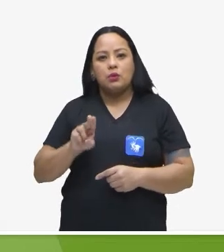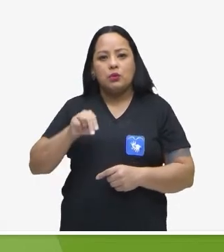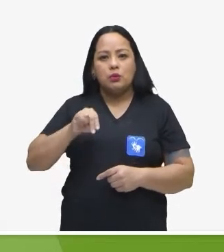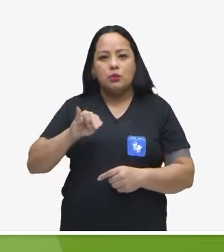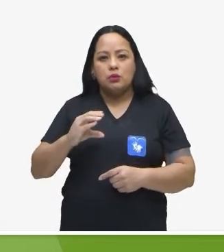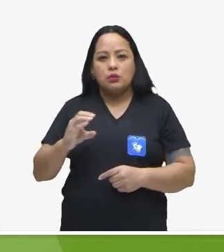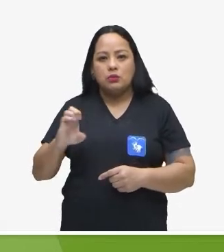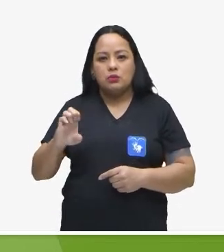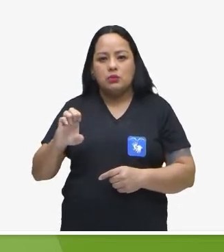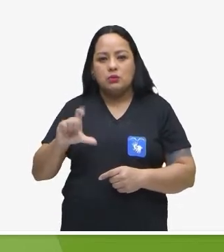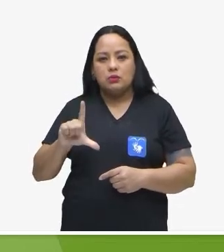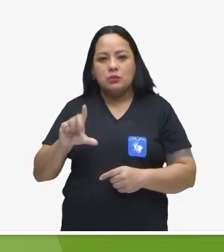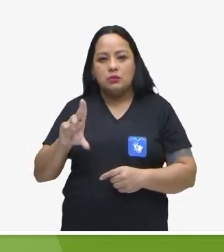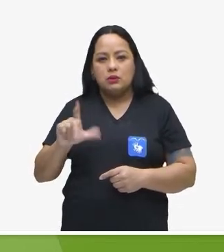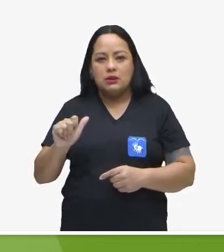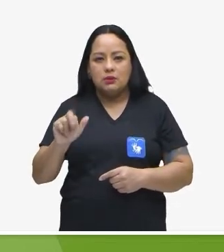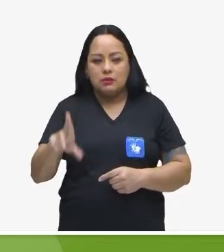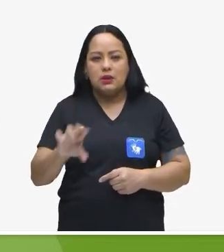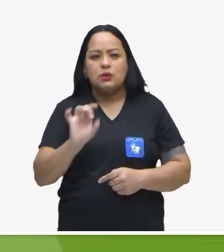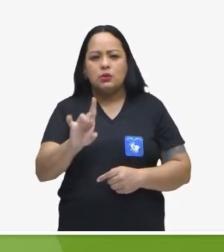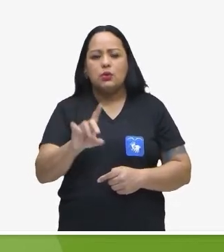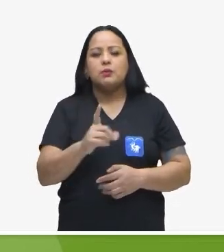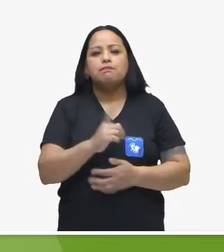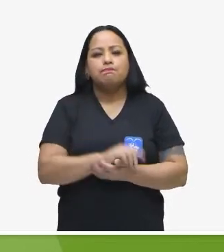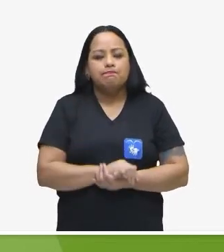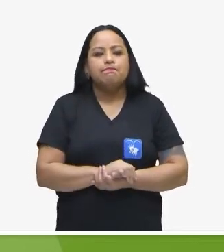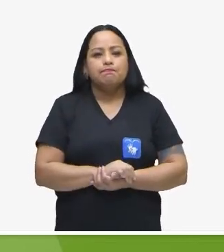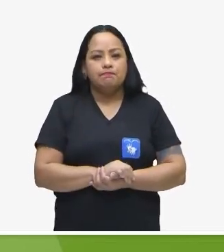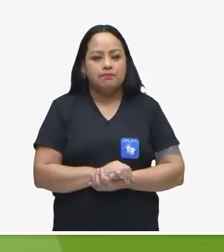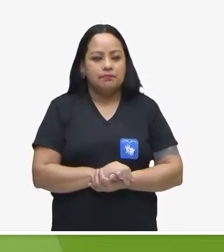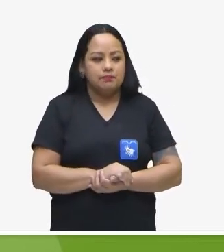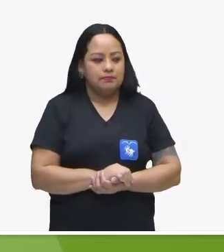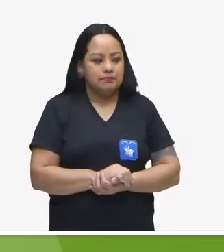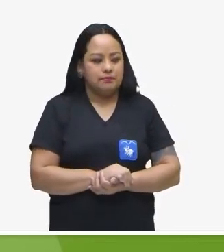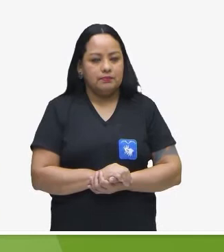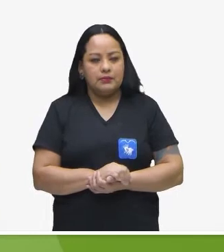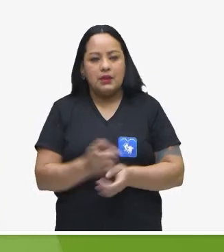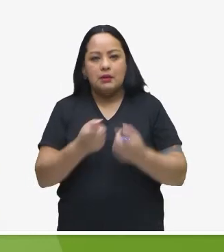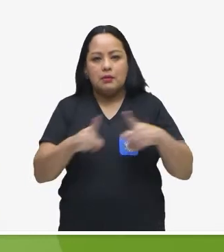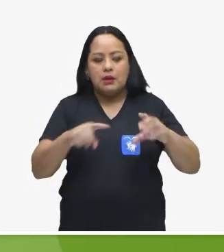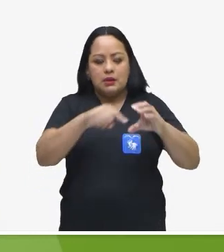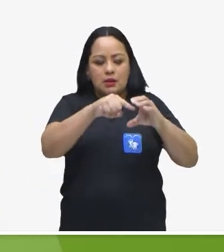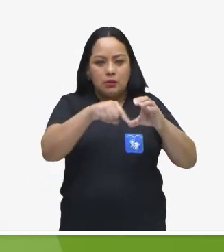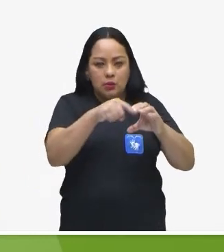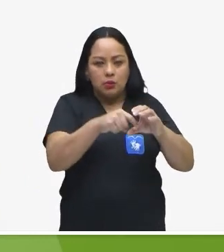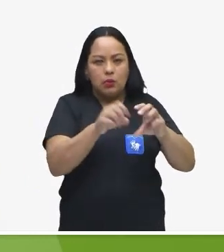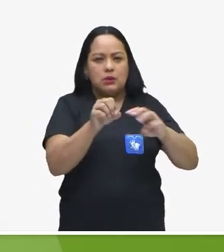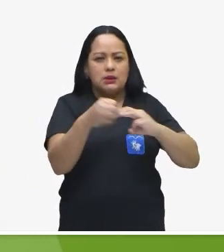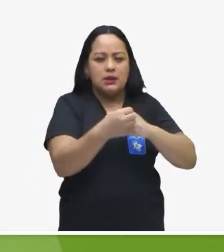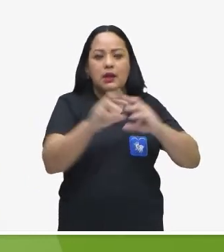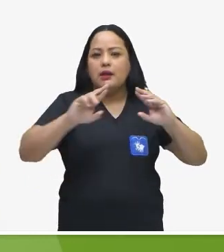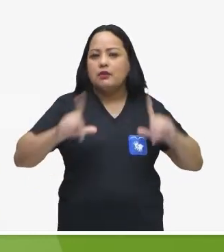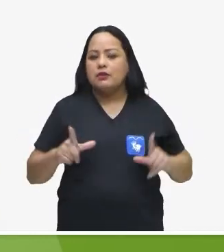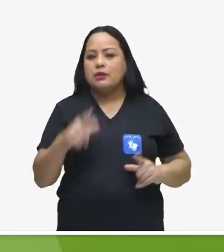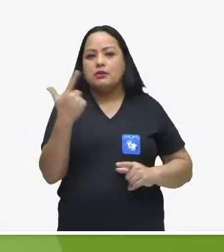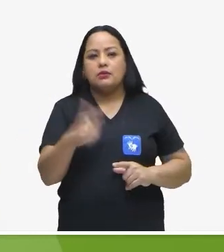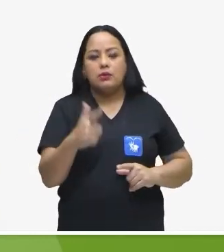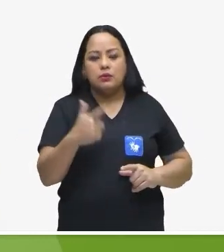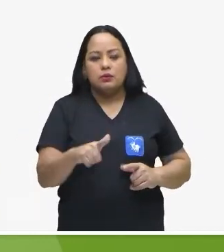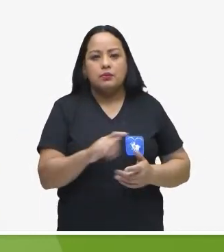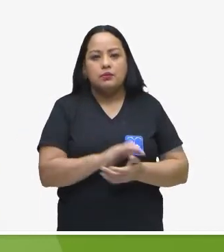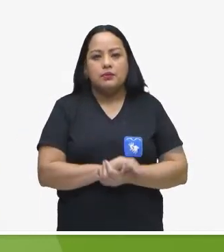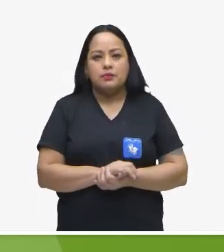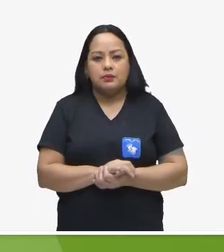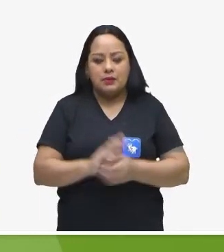possui apenas uma célula, tá? Mas as organelas dela são diferentes, não são envolvidas